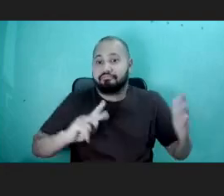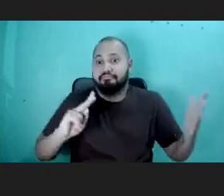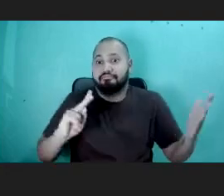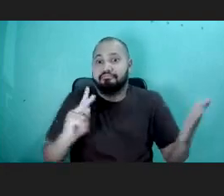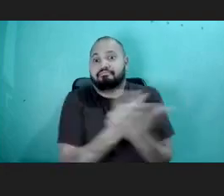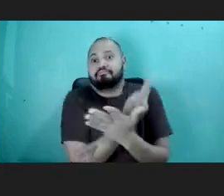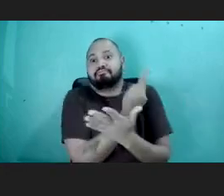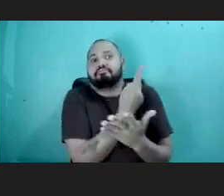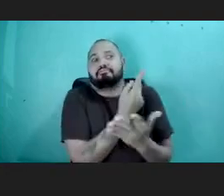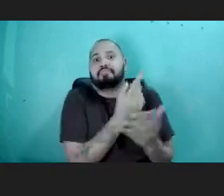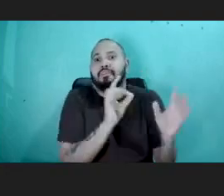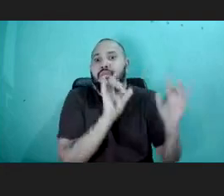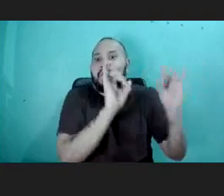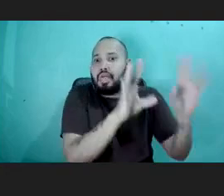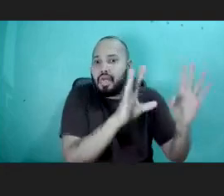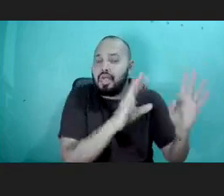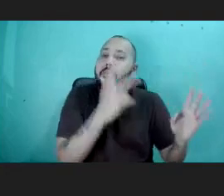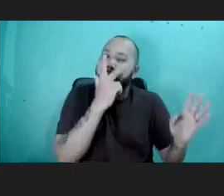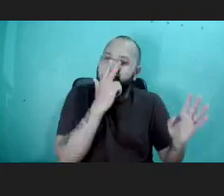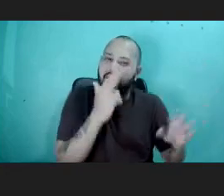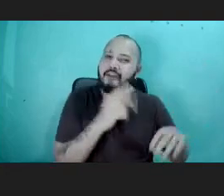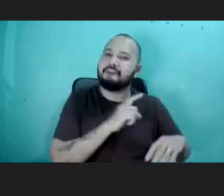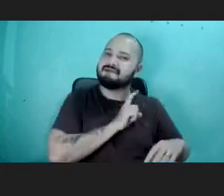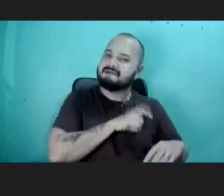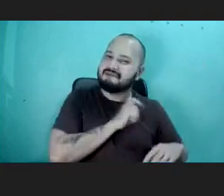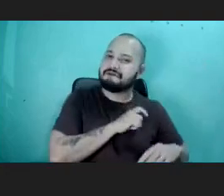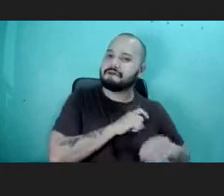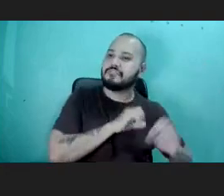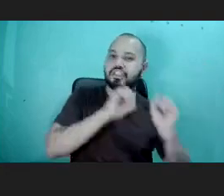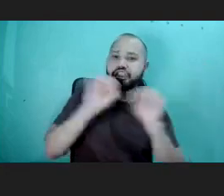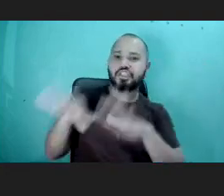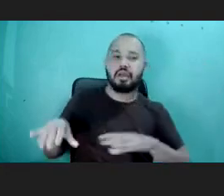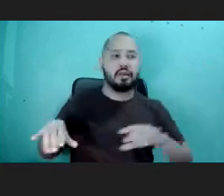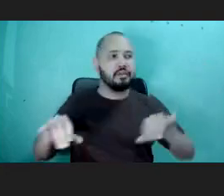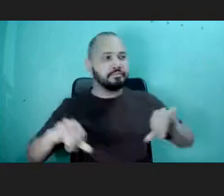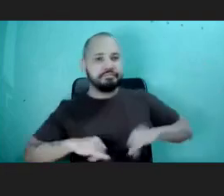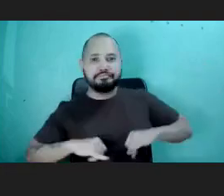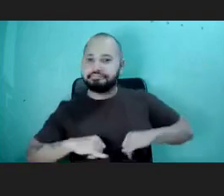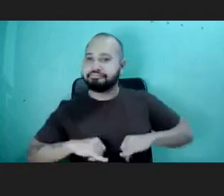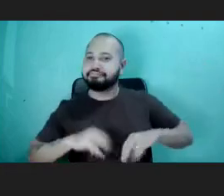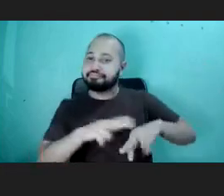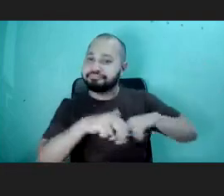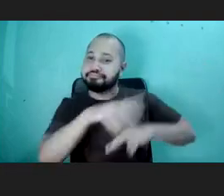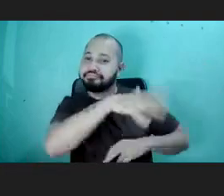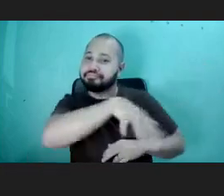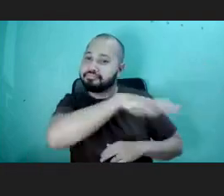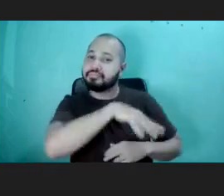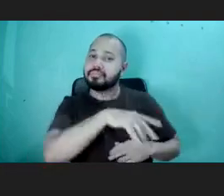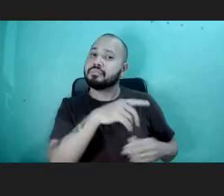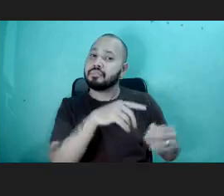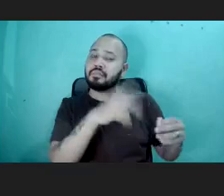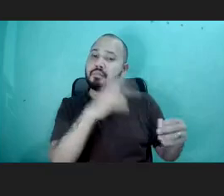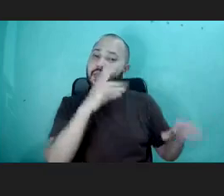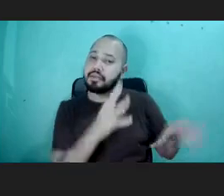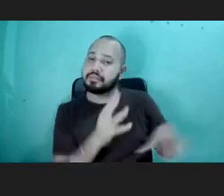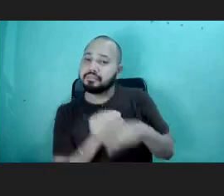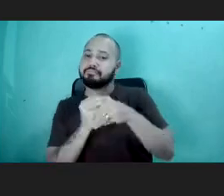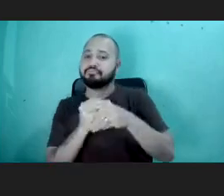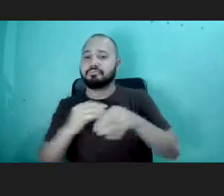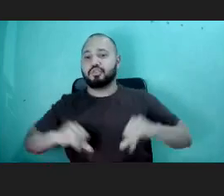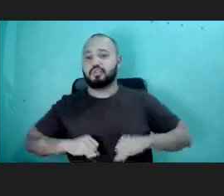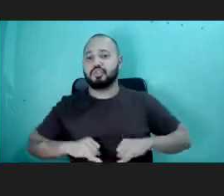faz parte. Ele é um sofrimento que só é arranjado porque existem estruturas de poder que dão base para aquele